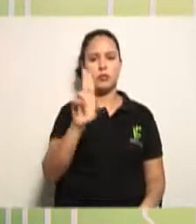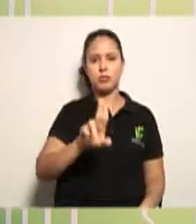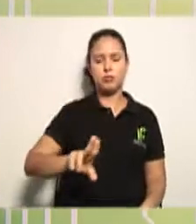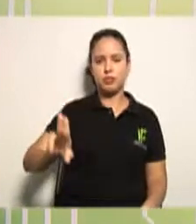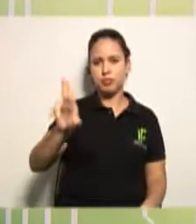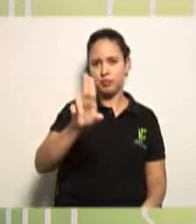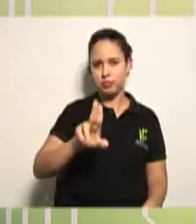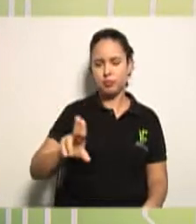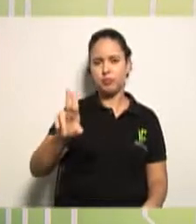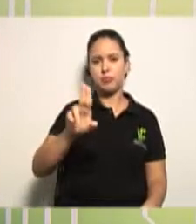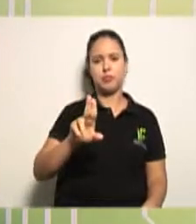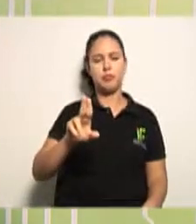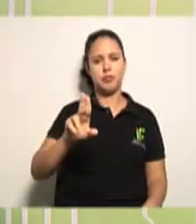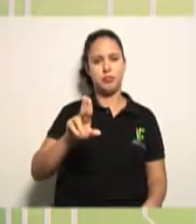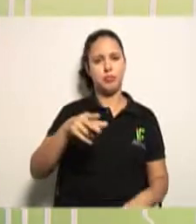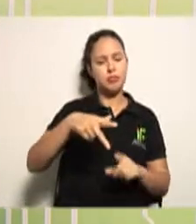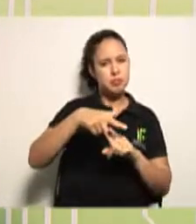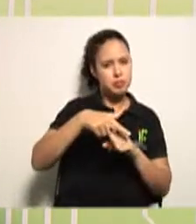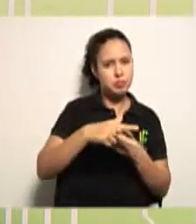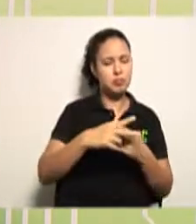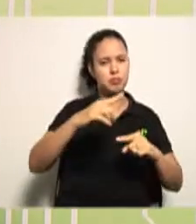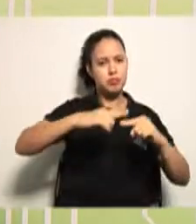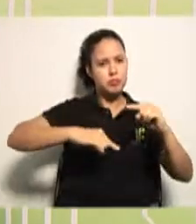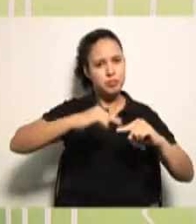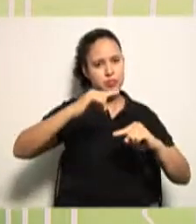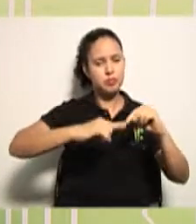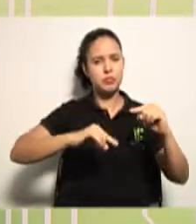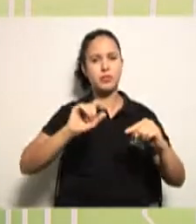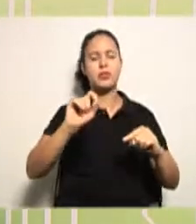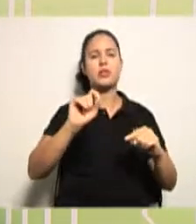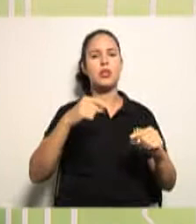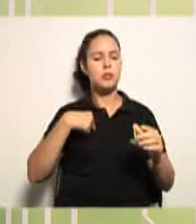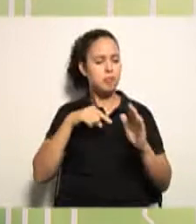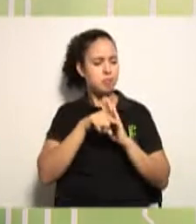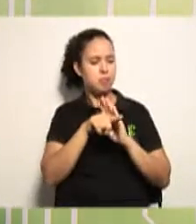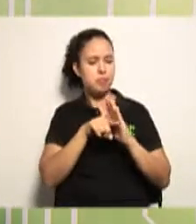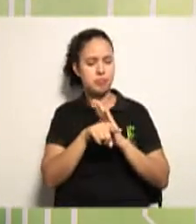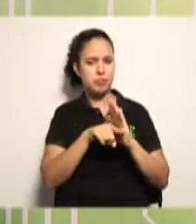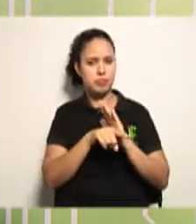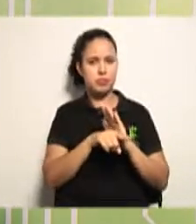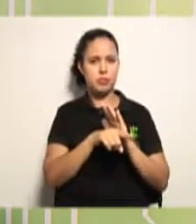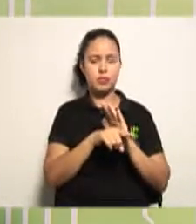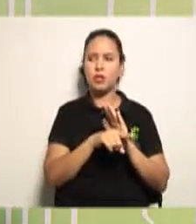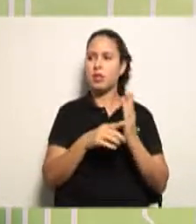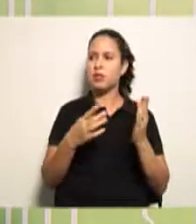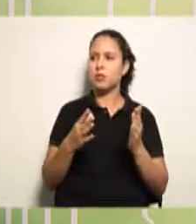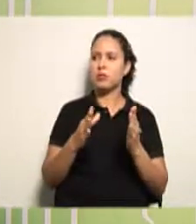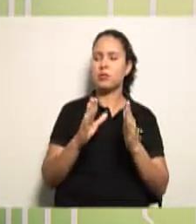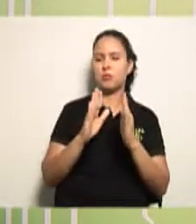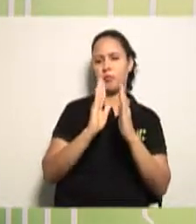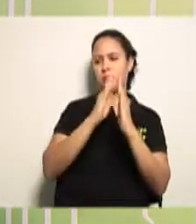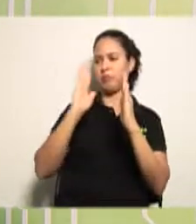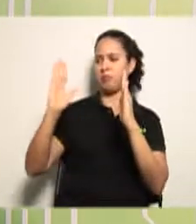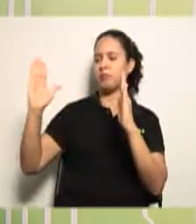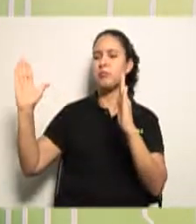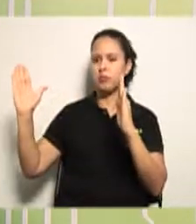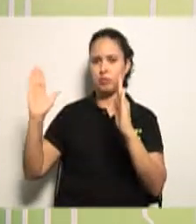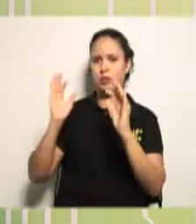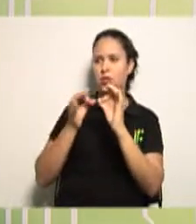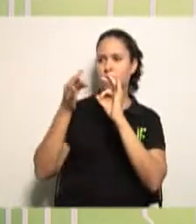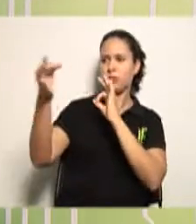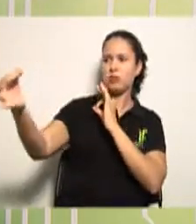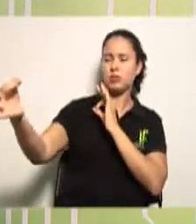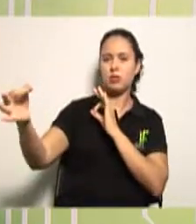ferramentas. Às vezes eu estou com uma dúvida, eu vou pesquisar lá, eu não estou longe de uma biblioteca, mas eu tenho acesso à internet, eu